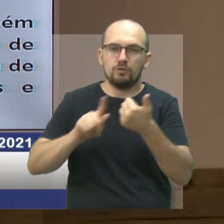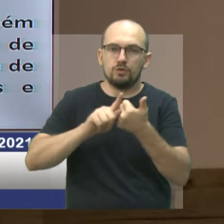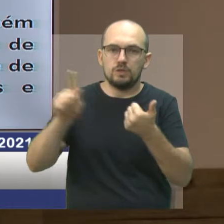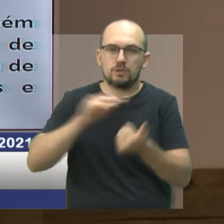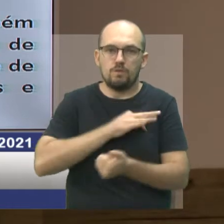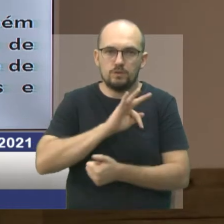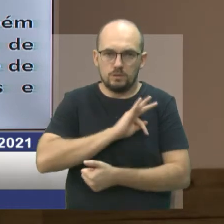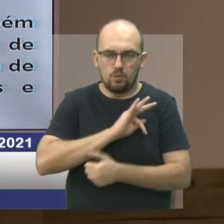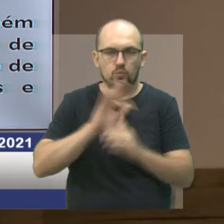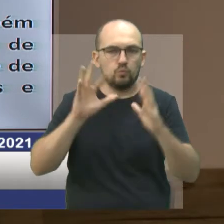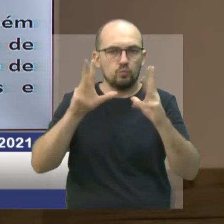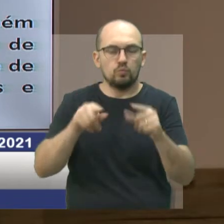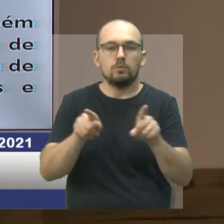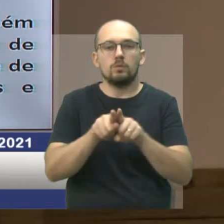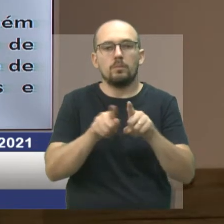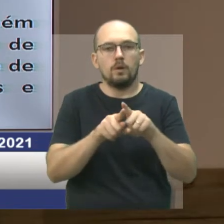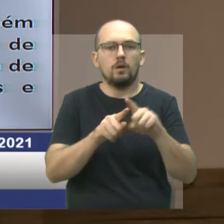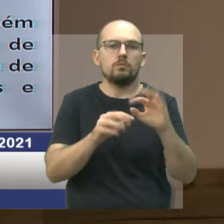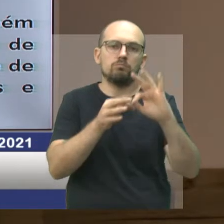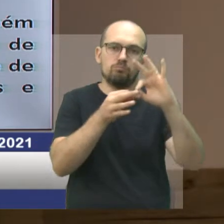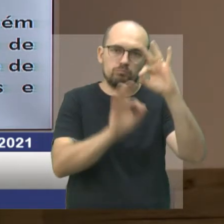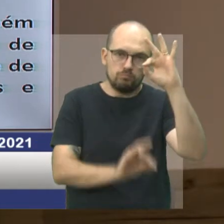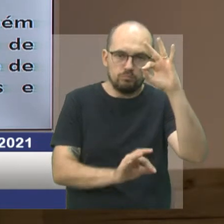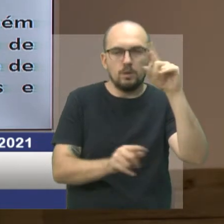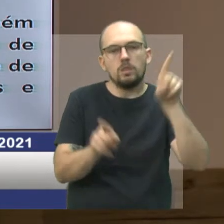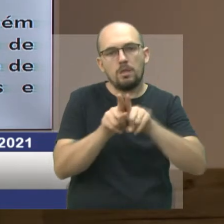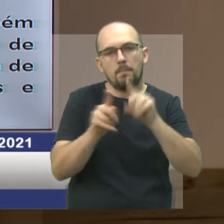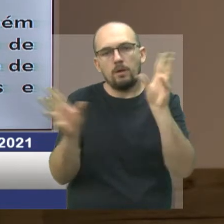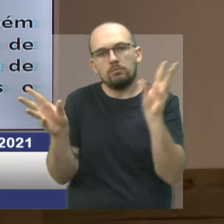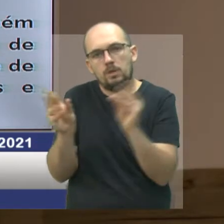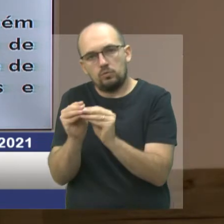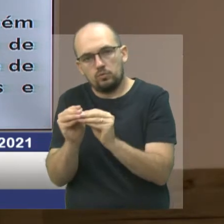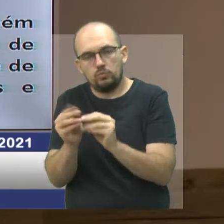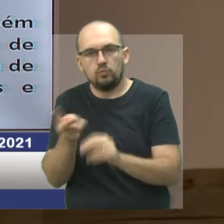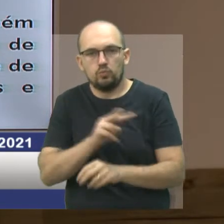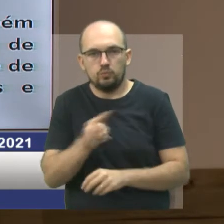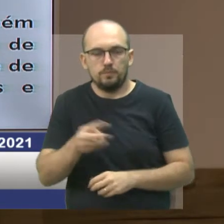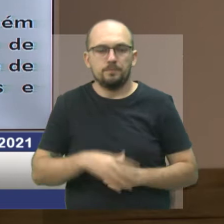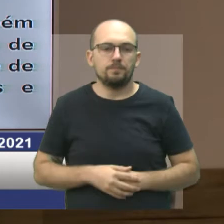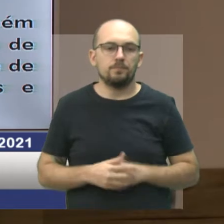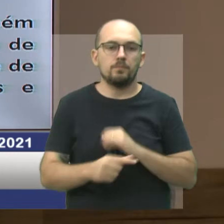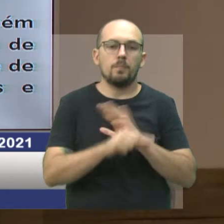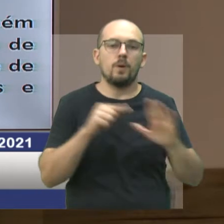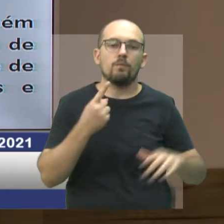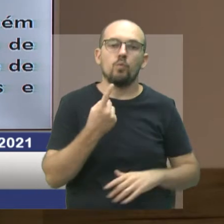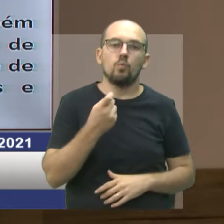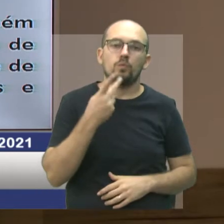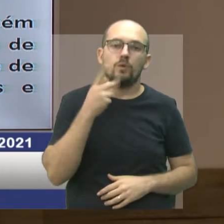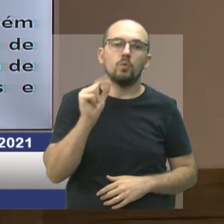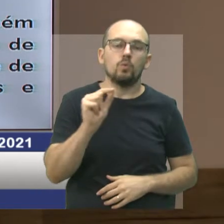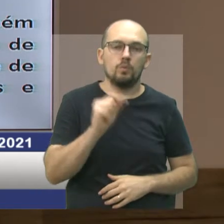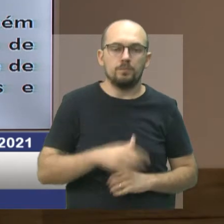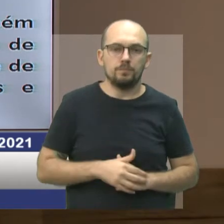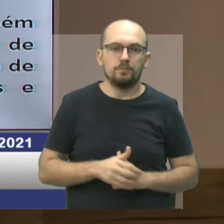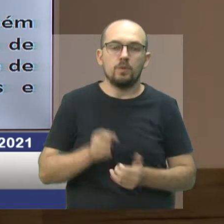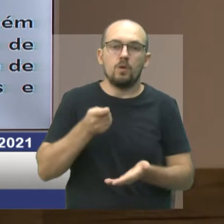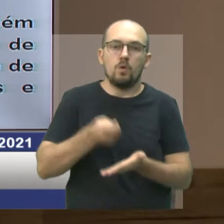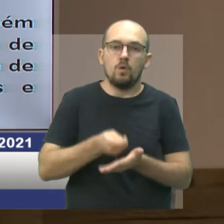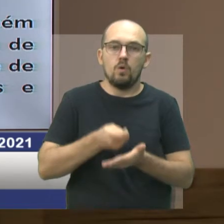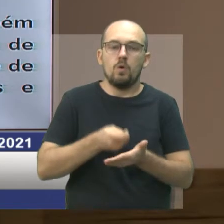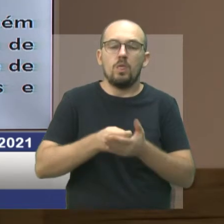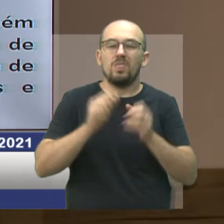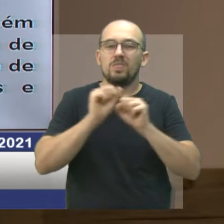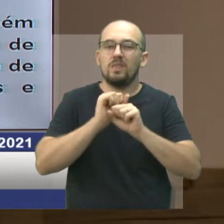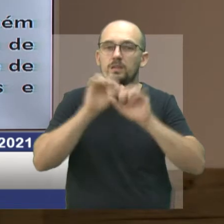e as versões simplificadas destes documentos. Parágrafo único. A transparência será assegurada também mediante incentivo